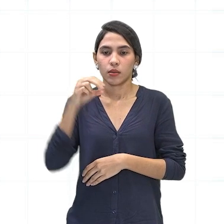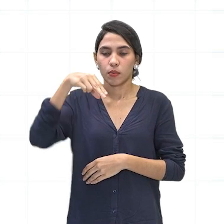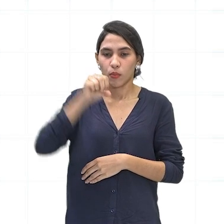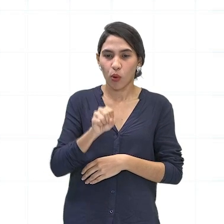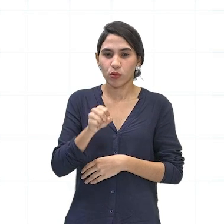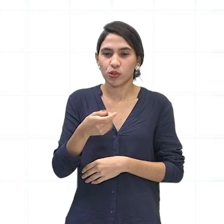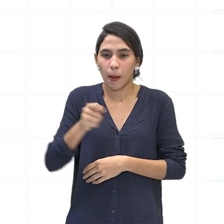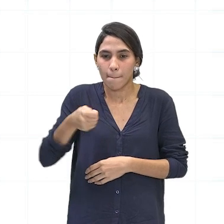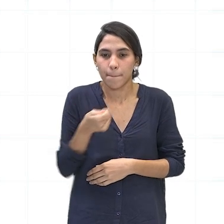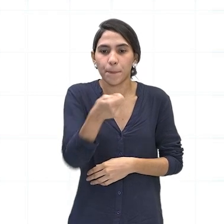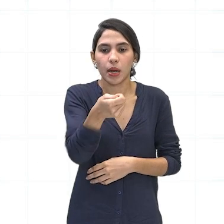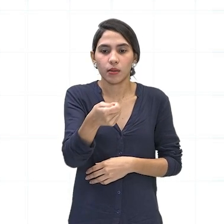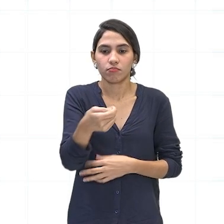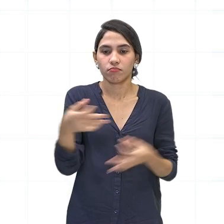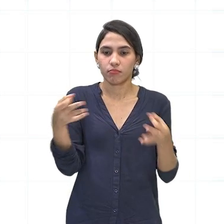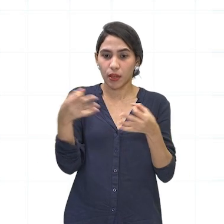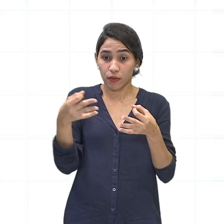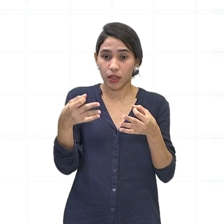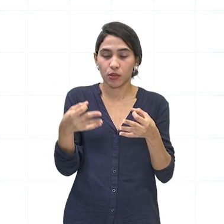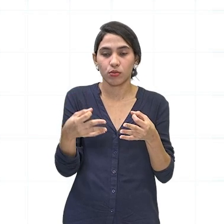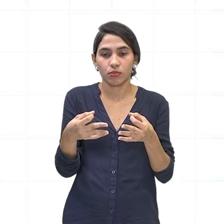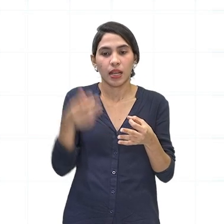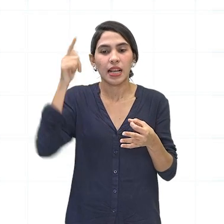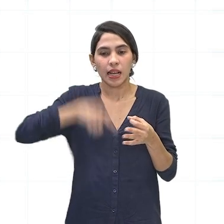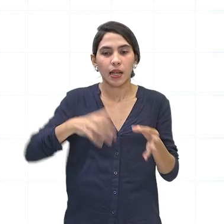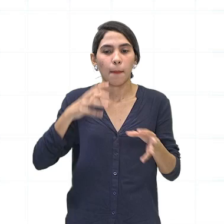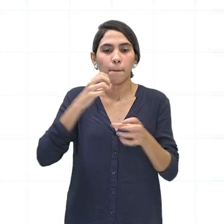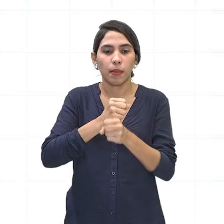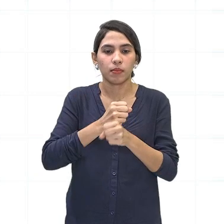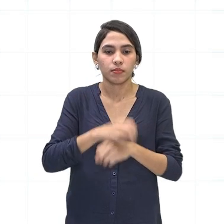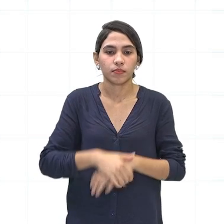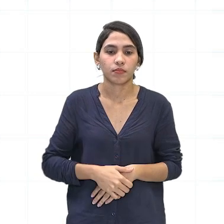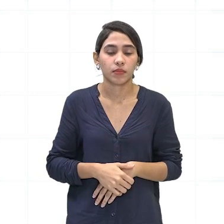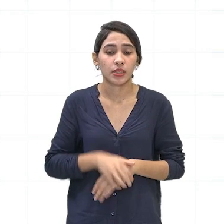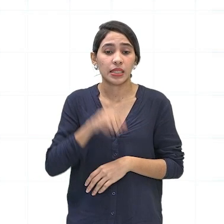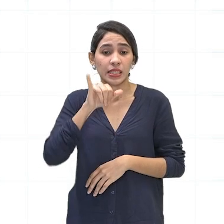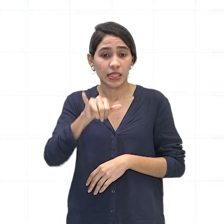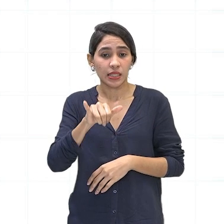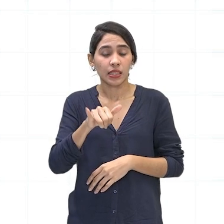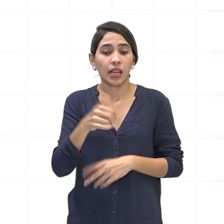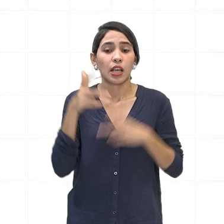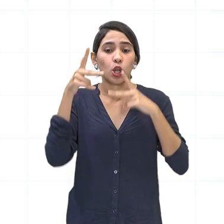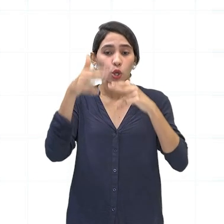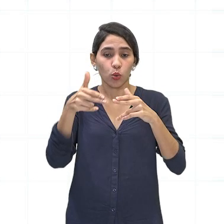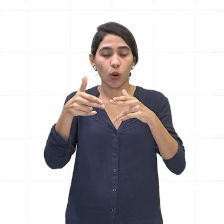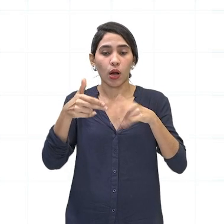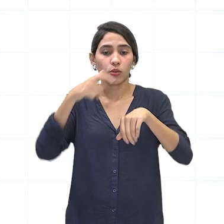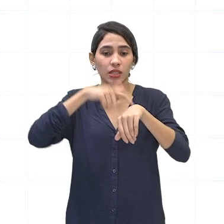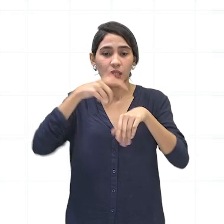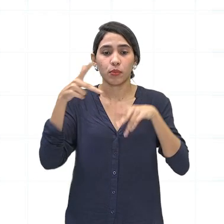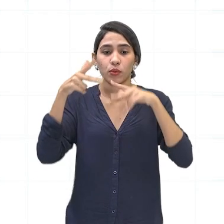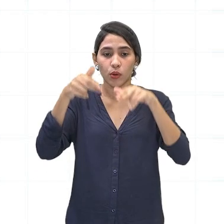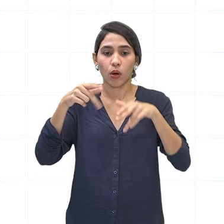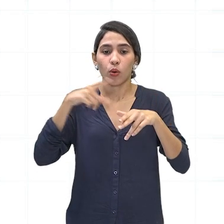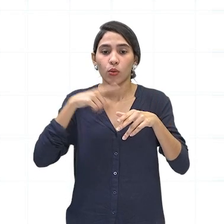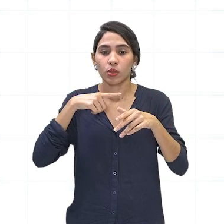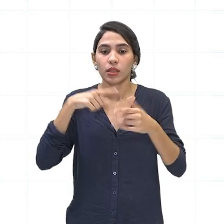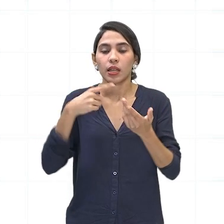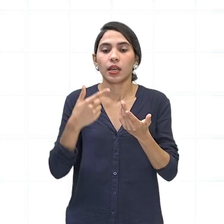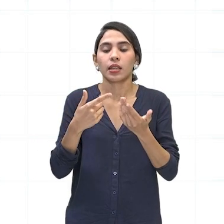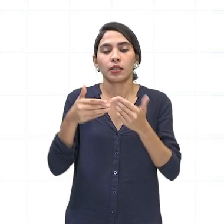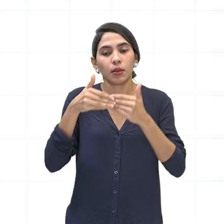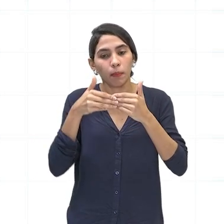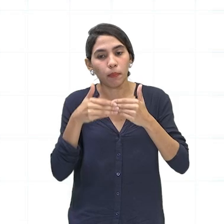ippons, digamos assim. Em caso de empate, no tempo regulamentar, há uma prorrogação.